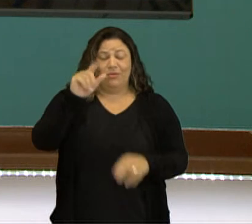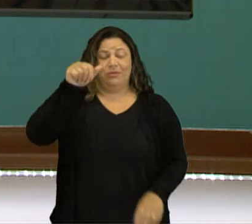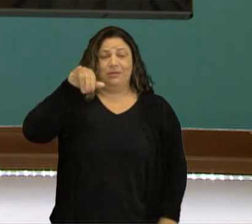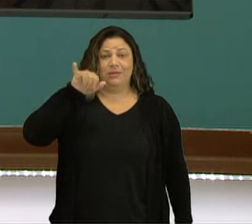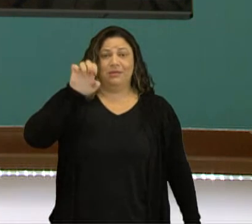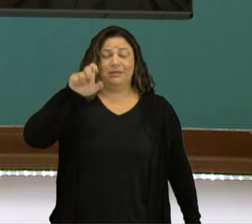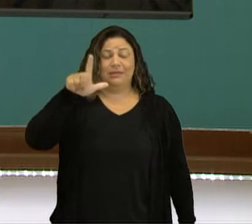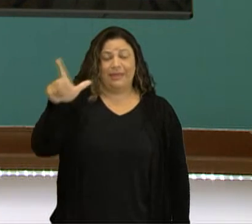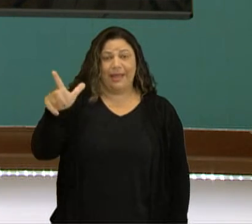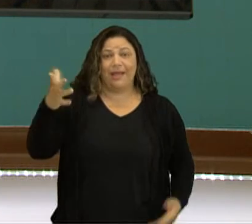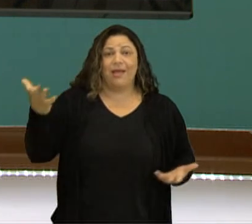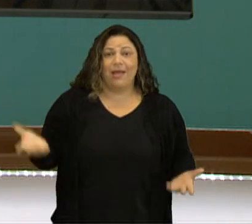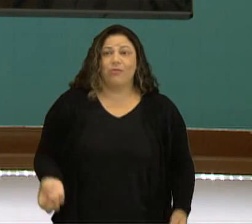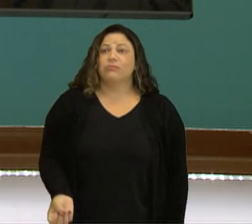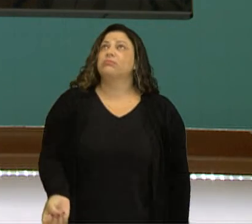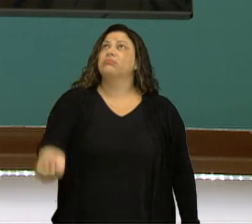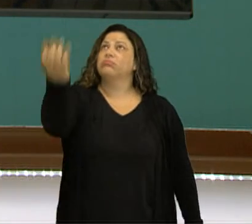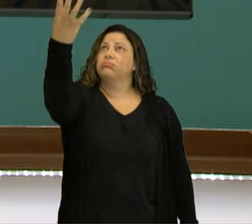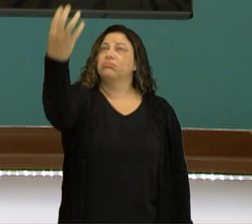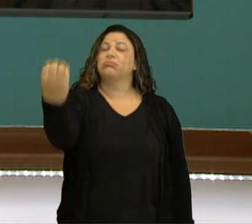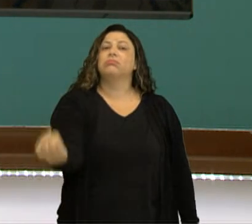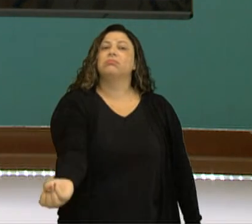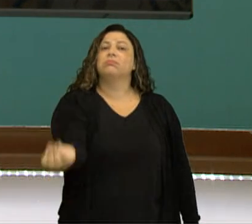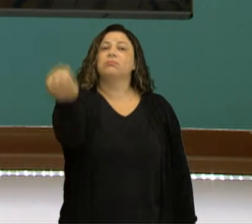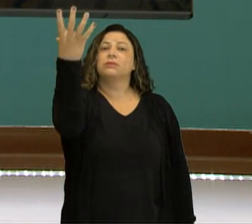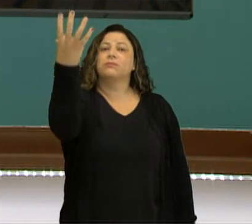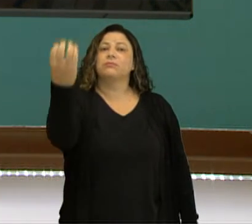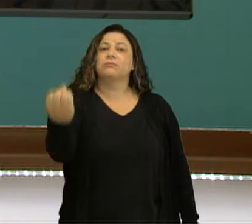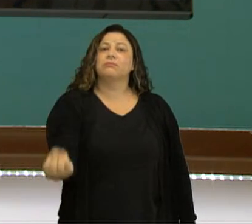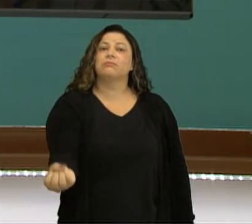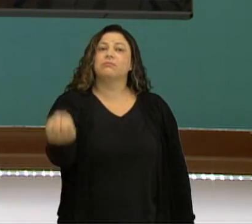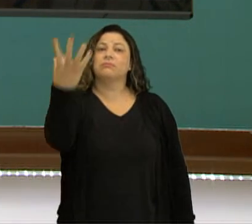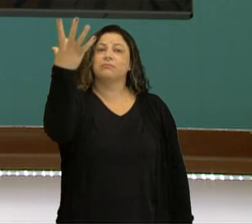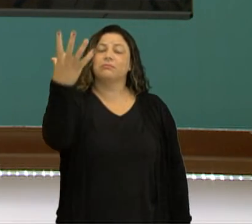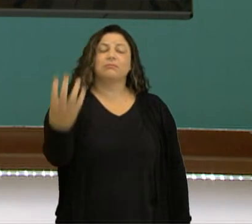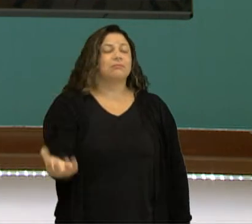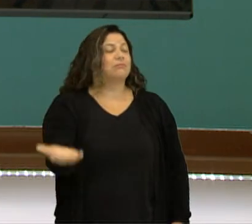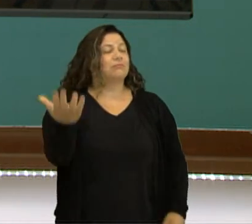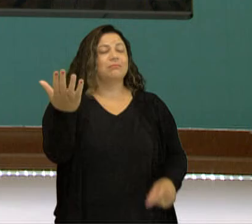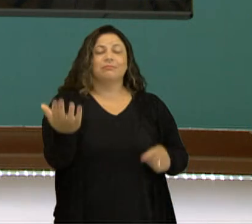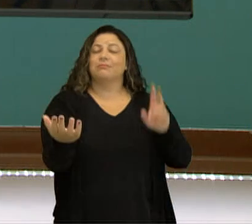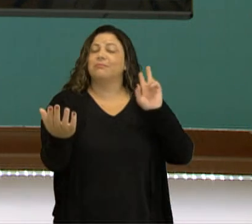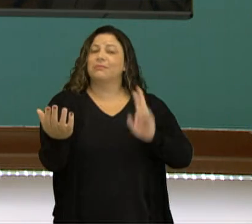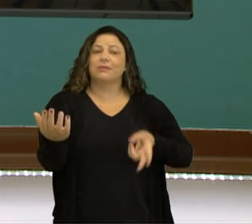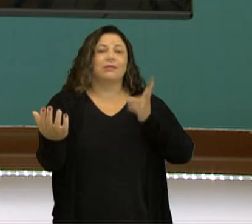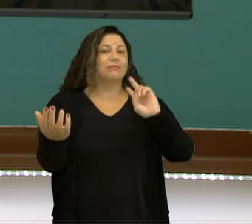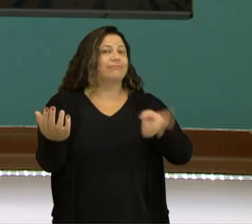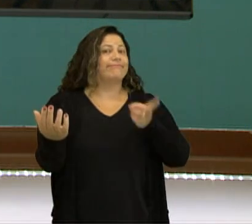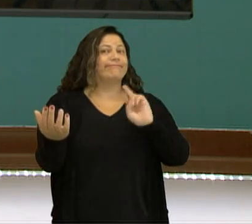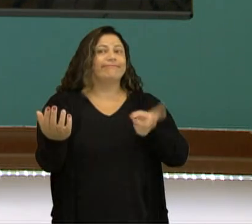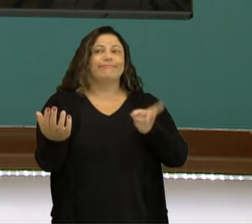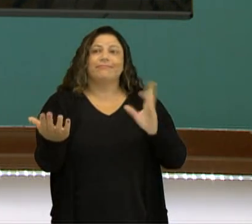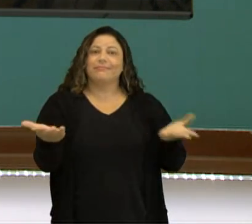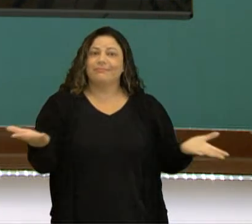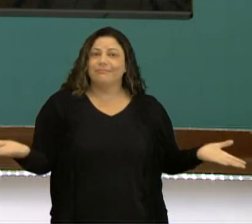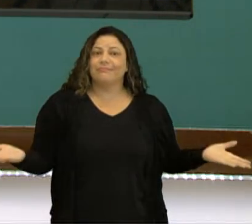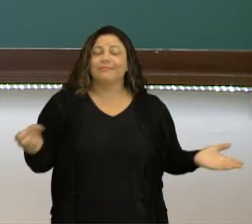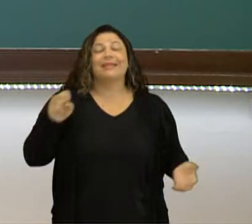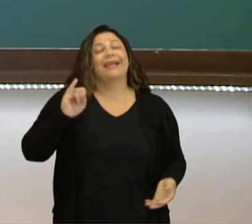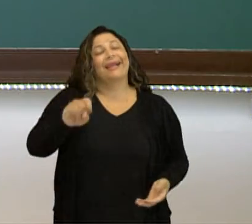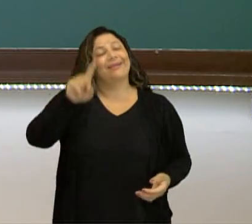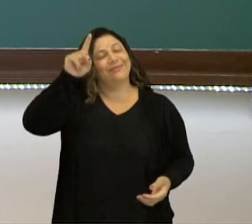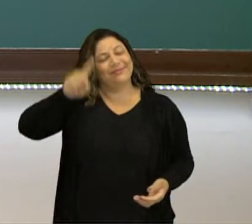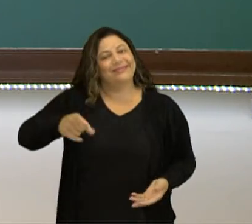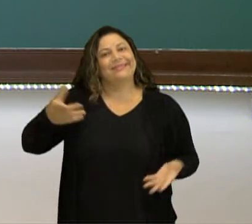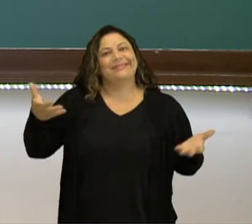o quê? Ele simplesmente jogou a bolinha para cima e ela vai voltar para a mão dele. Simplesmente isso. Se fosse assim, meus queridos, a gente